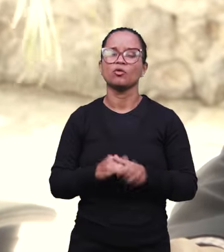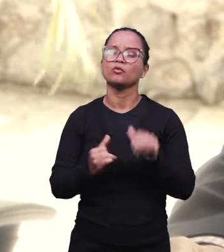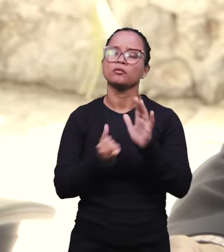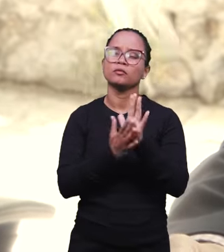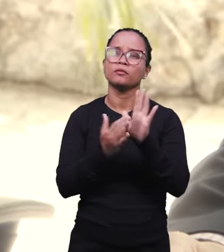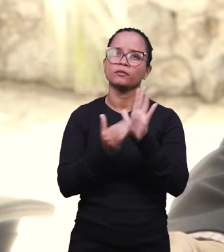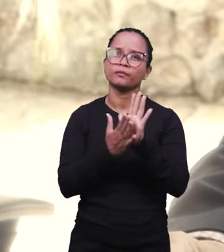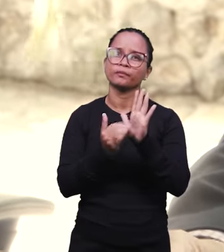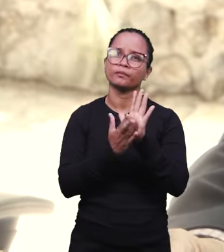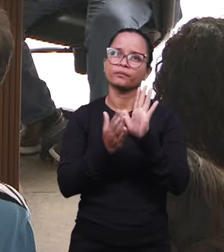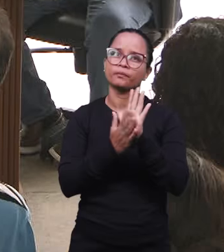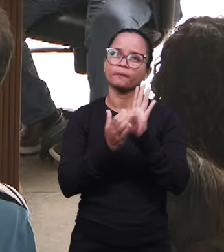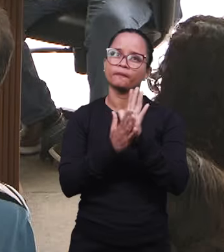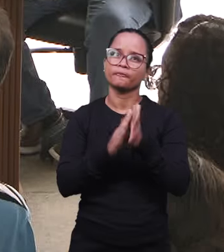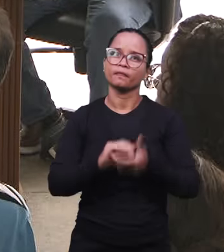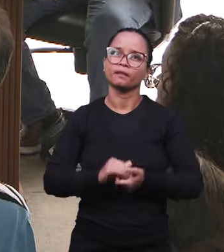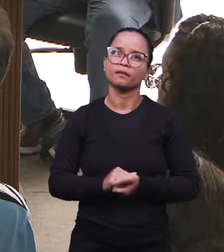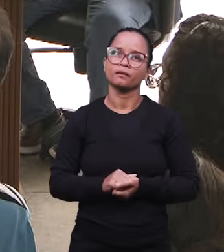sobre